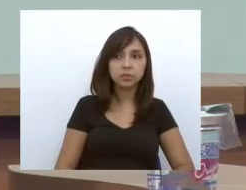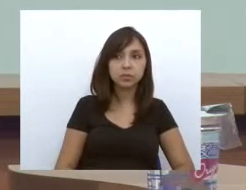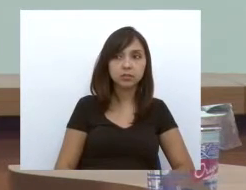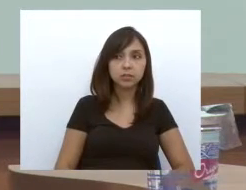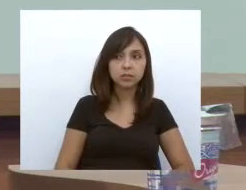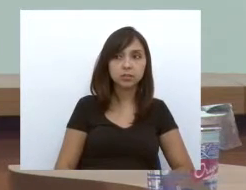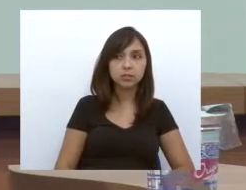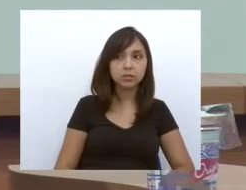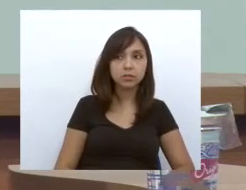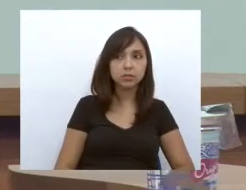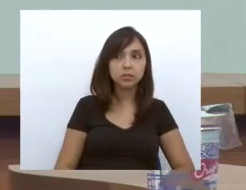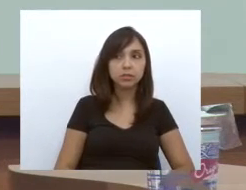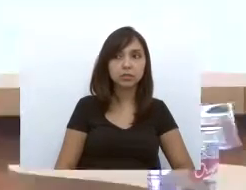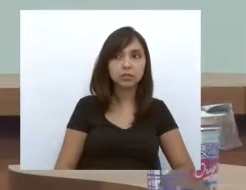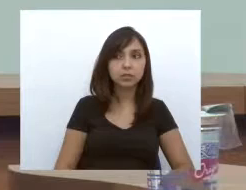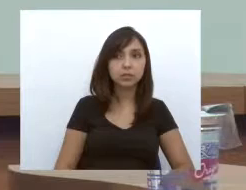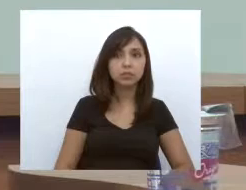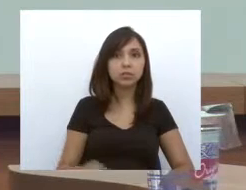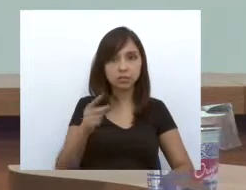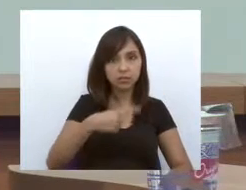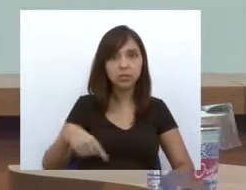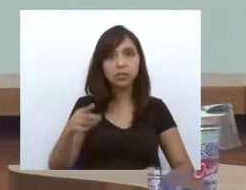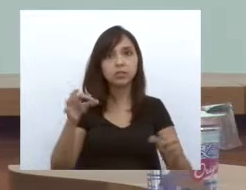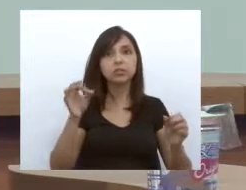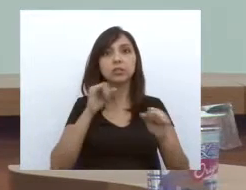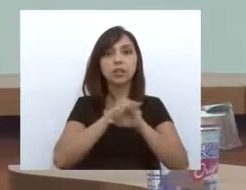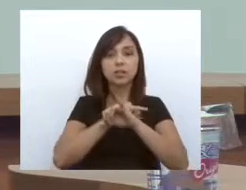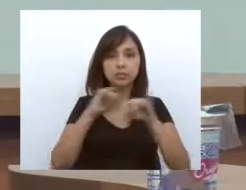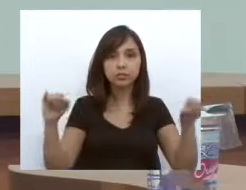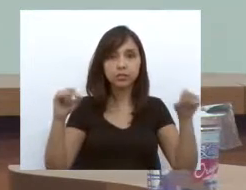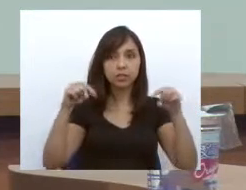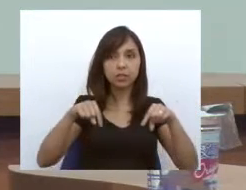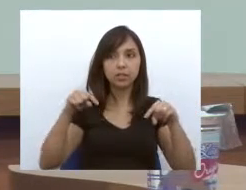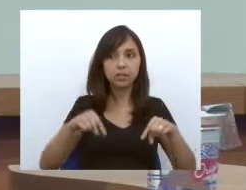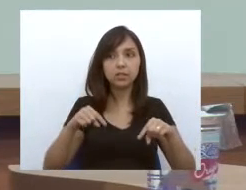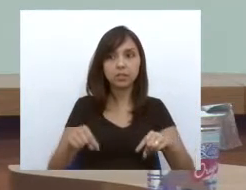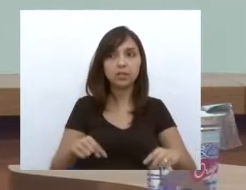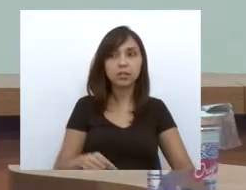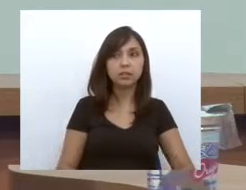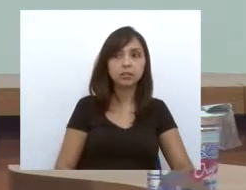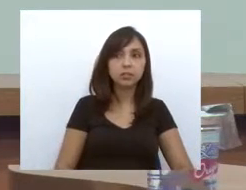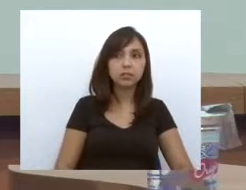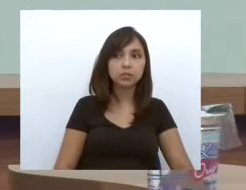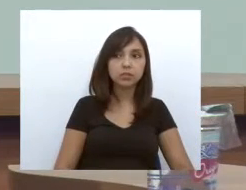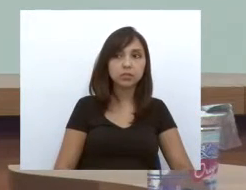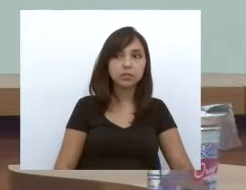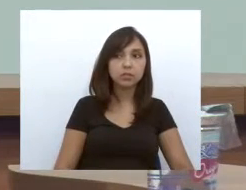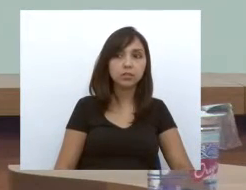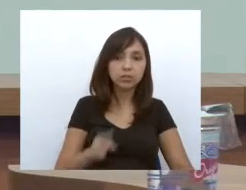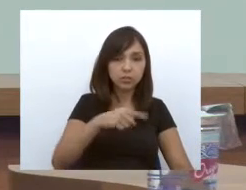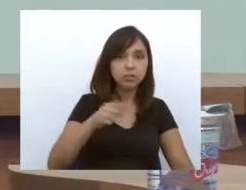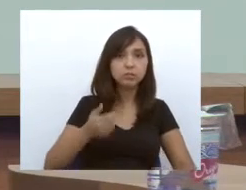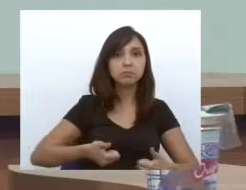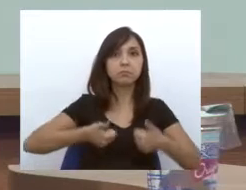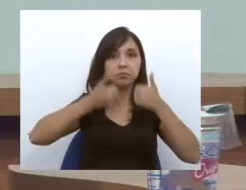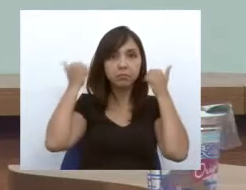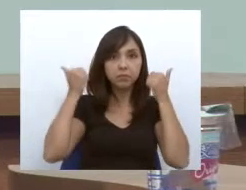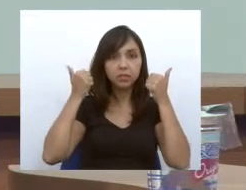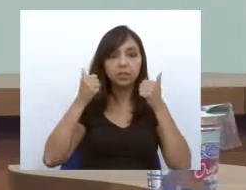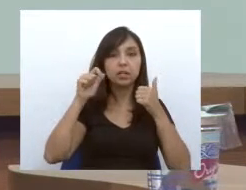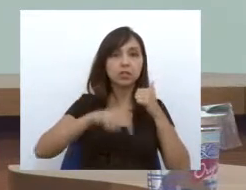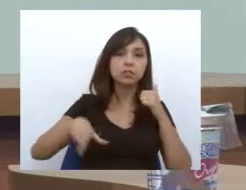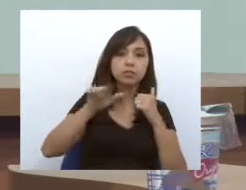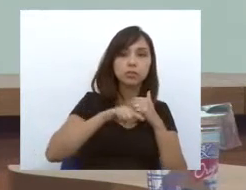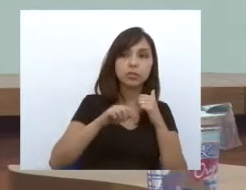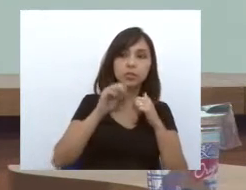Estado. E concluindo mesmo, quero denunciar aqui, para quebrar o argumento das melhorias das condições de aprendizagem,